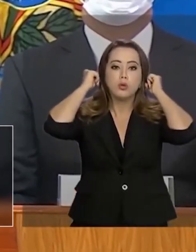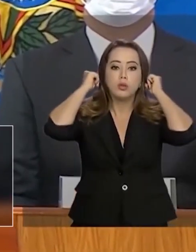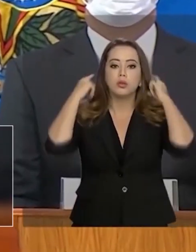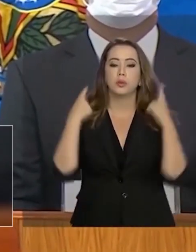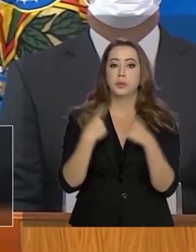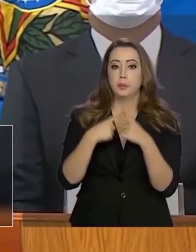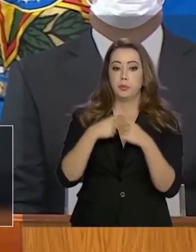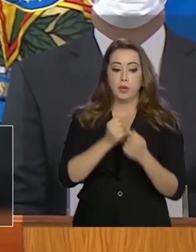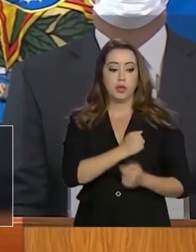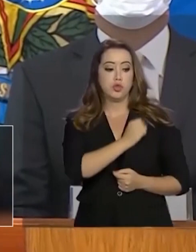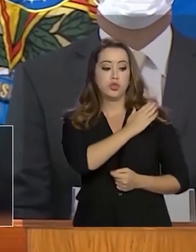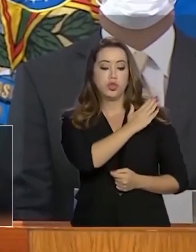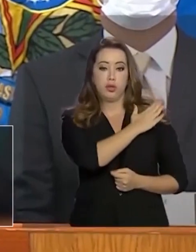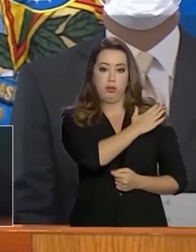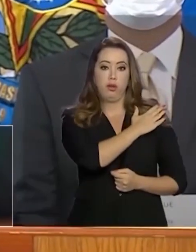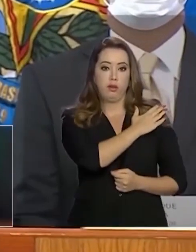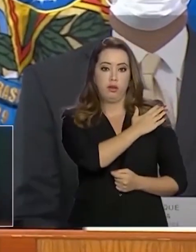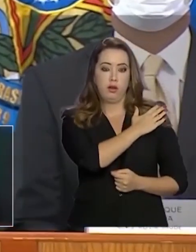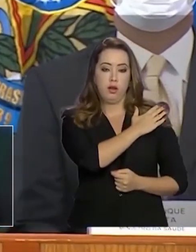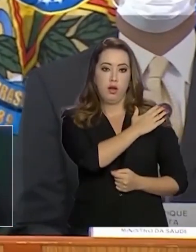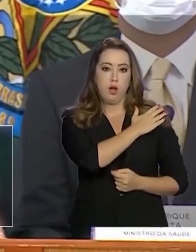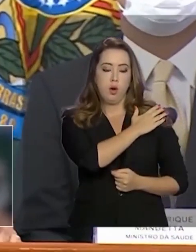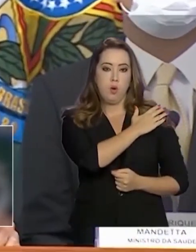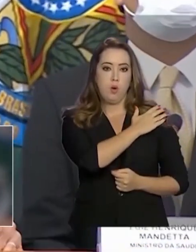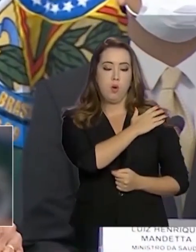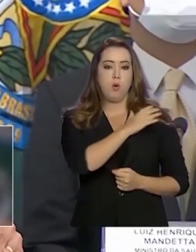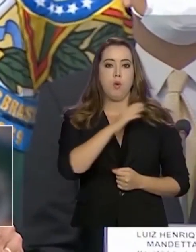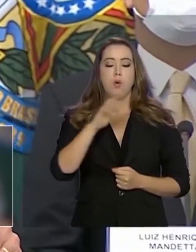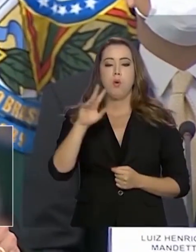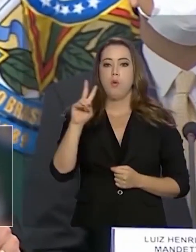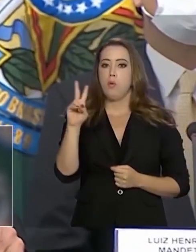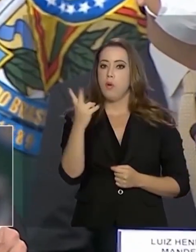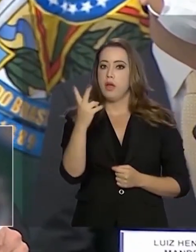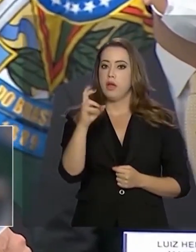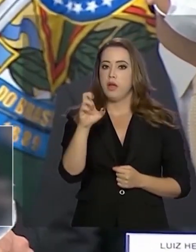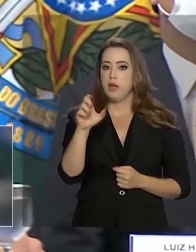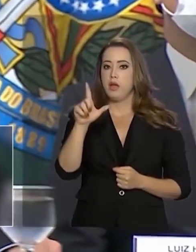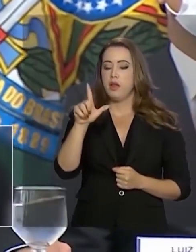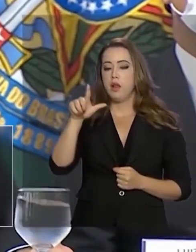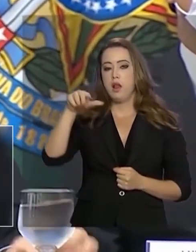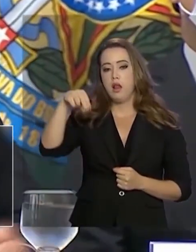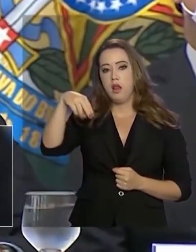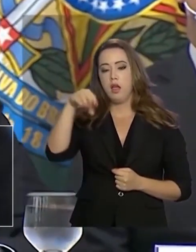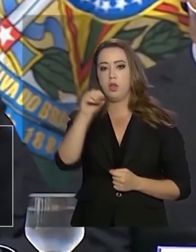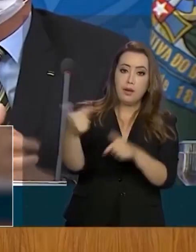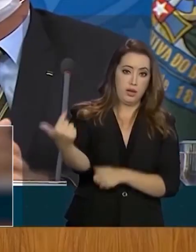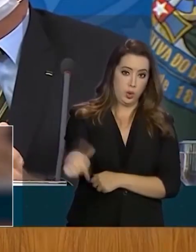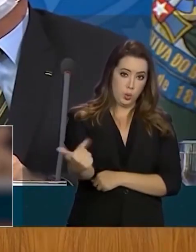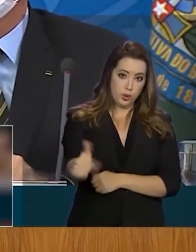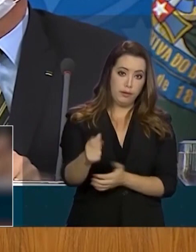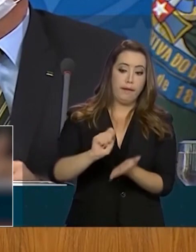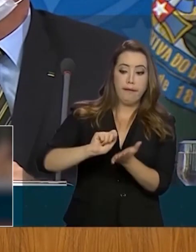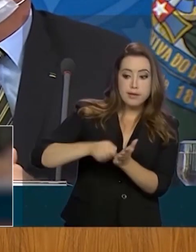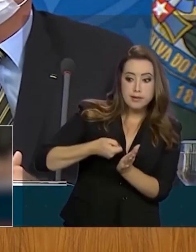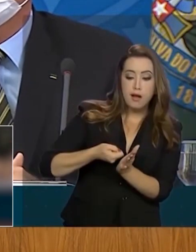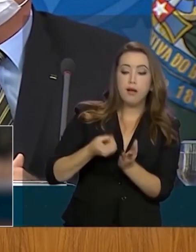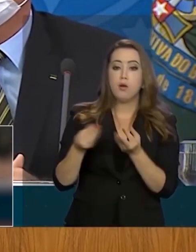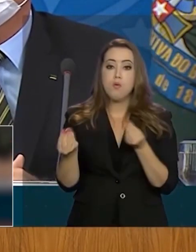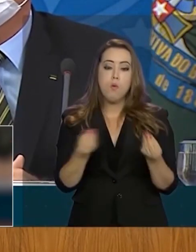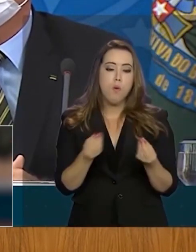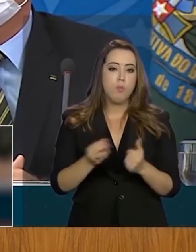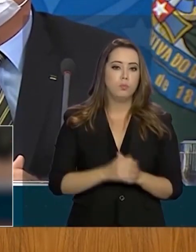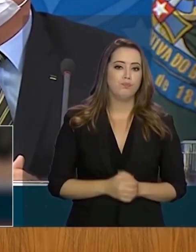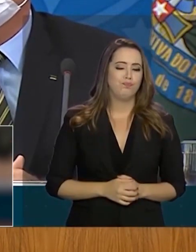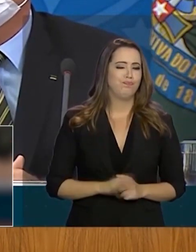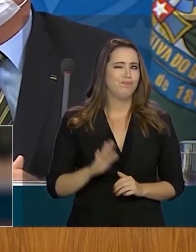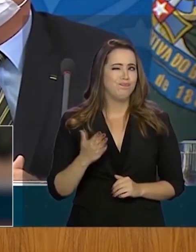160 mil bolsas. E mais uma vez, o Nordeste, que concentra metade dos benefícios no país, foi a região mais